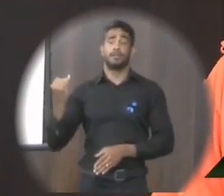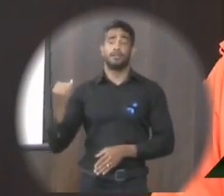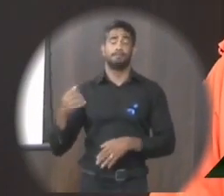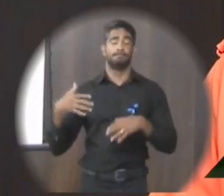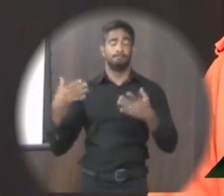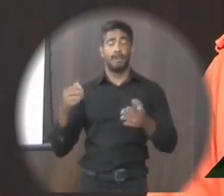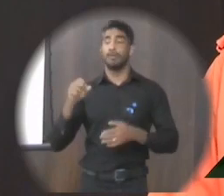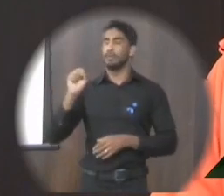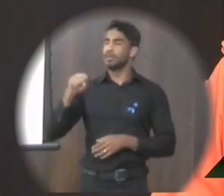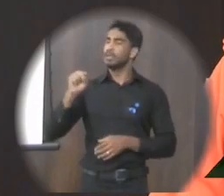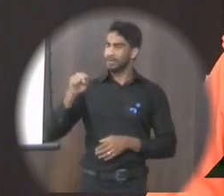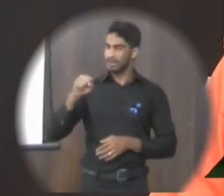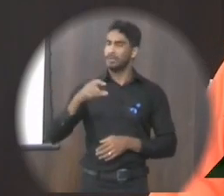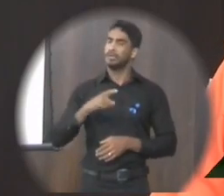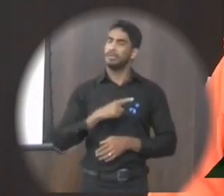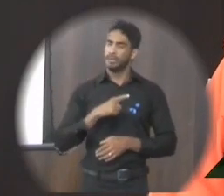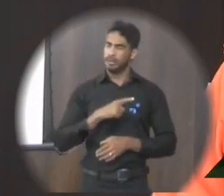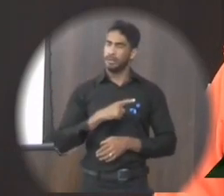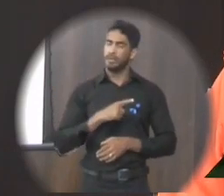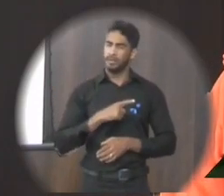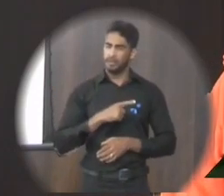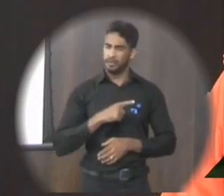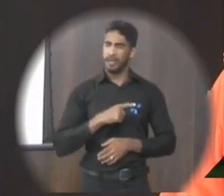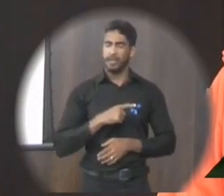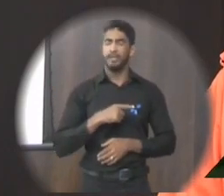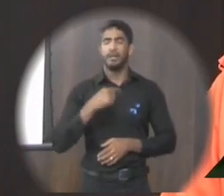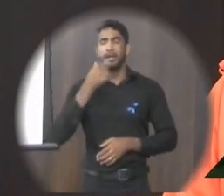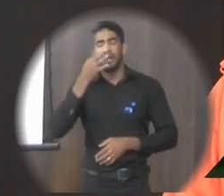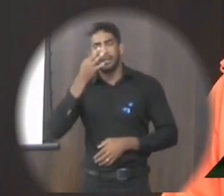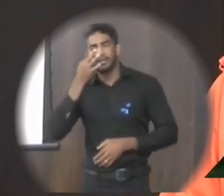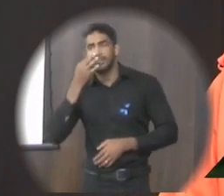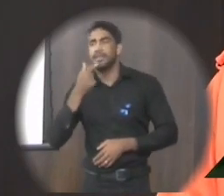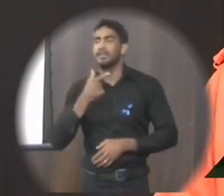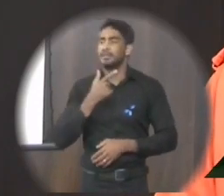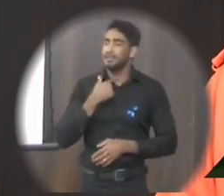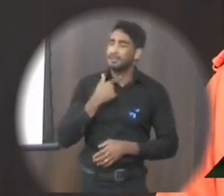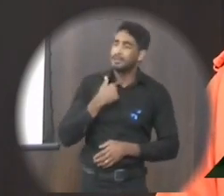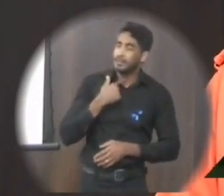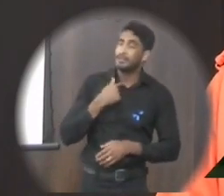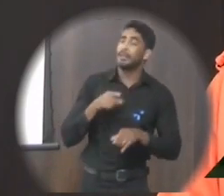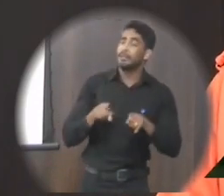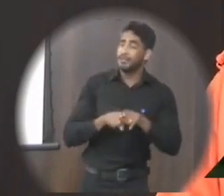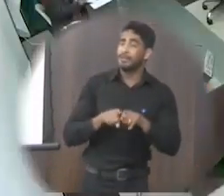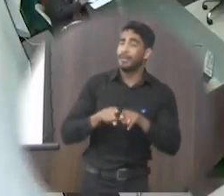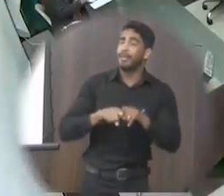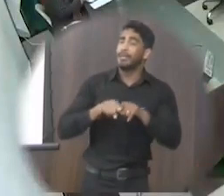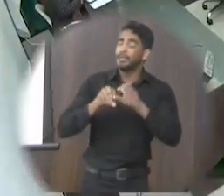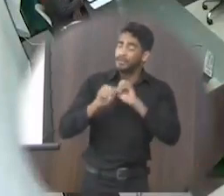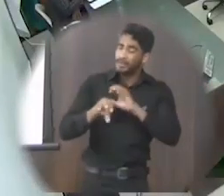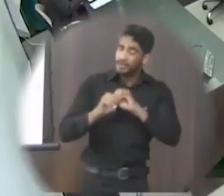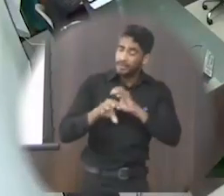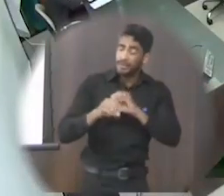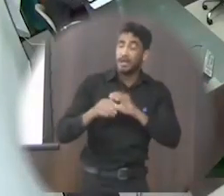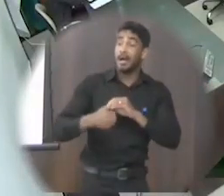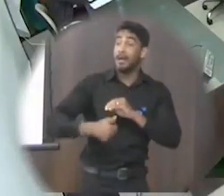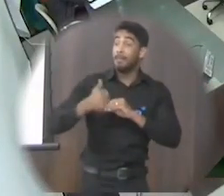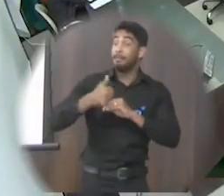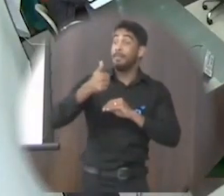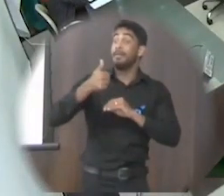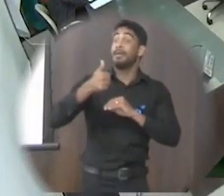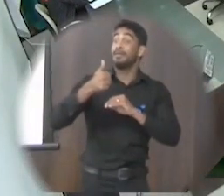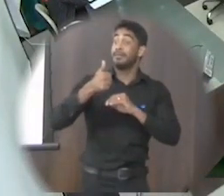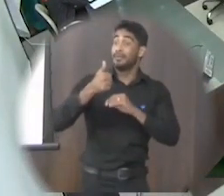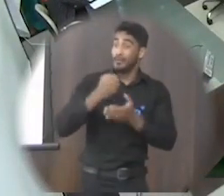sim, a gente tem esse interesse de também ministrar os primeiros socorros. Inclusive,